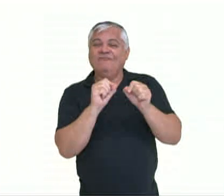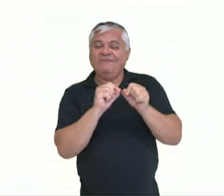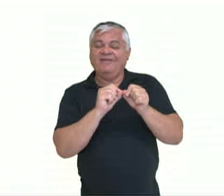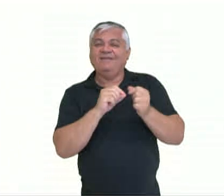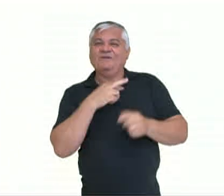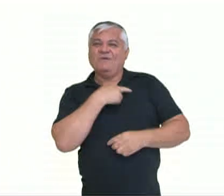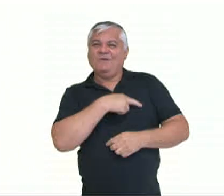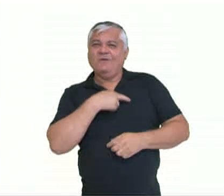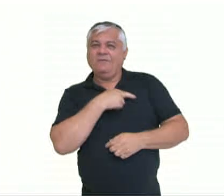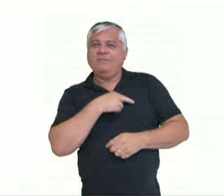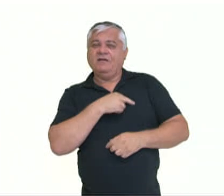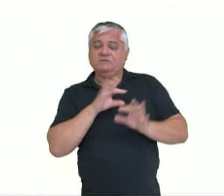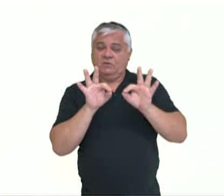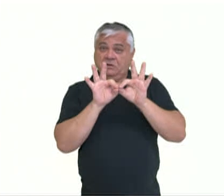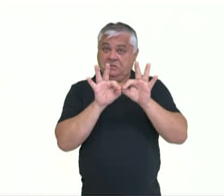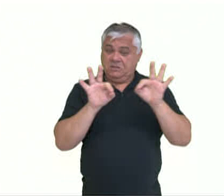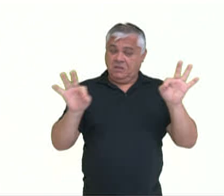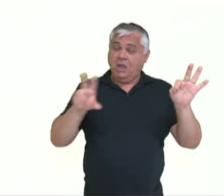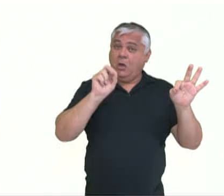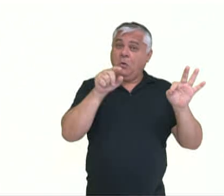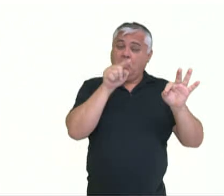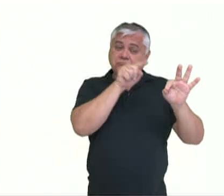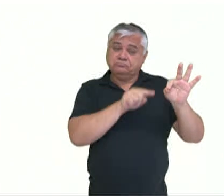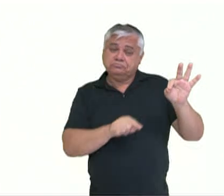ou circular.